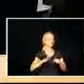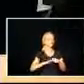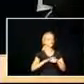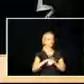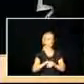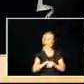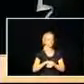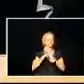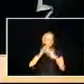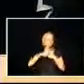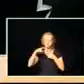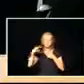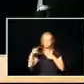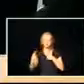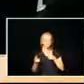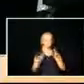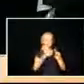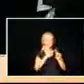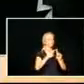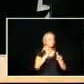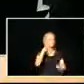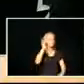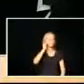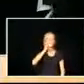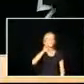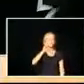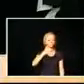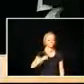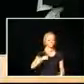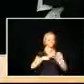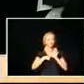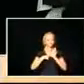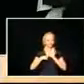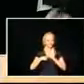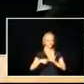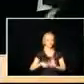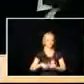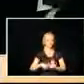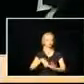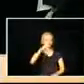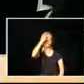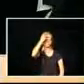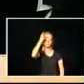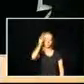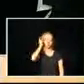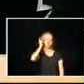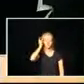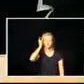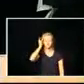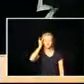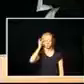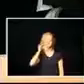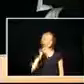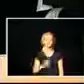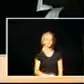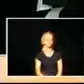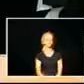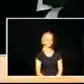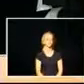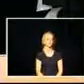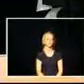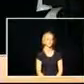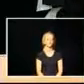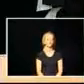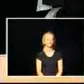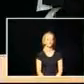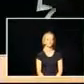dia que eu tive muito apoio dos funcionários da Universidade de Taubaté para ser eleito vereador, tinham dois